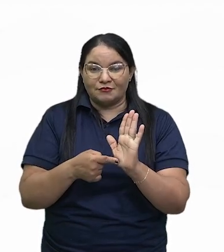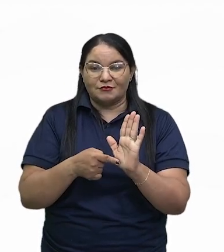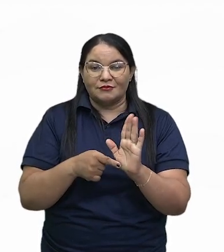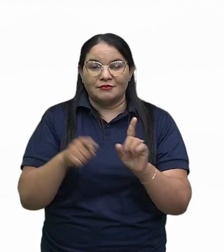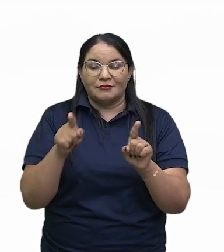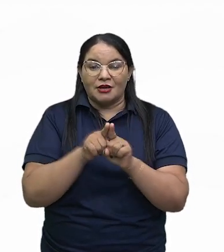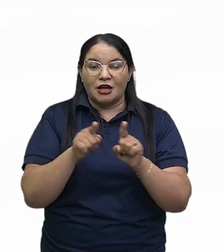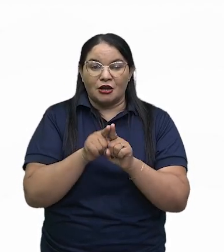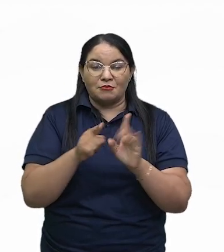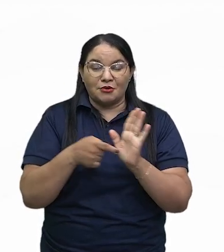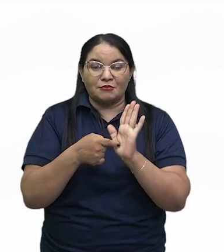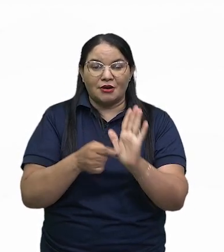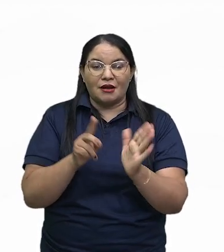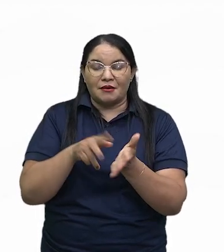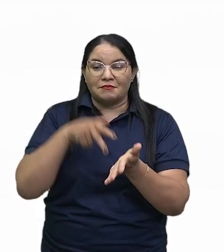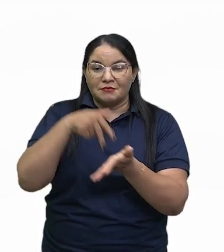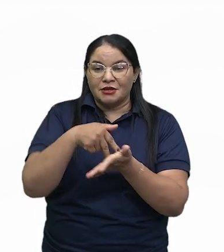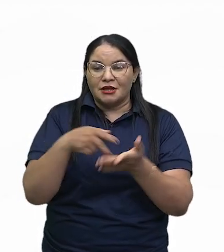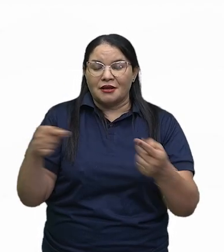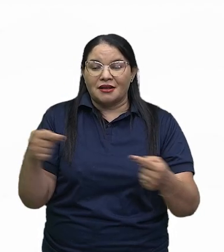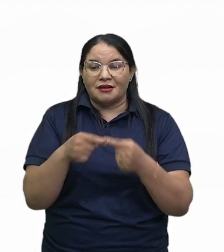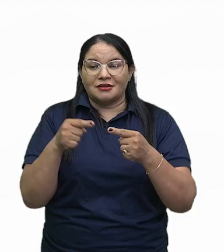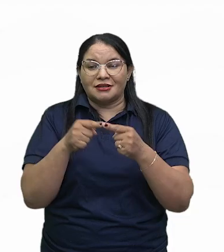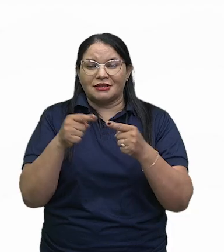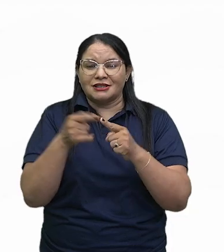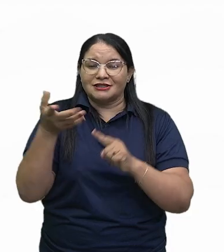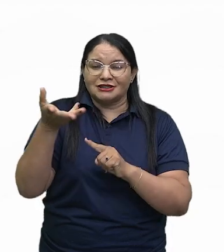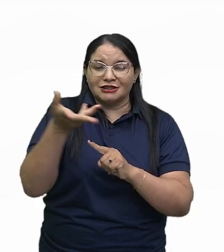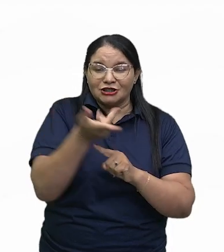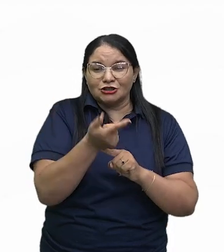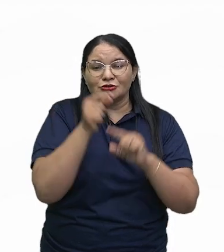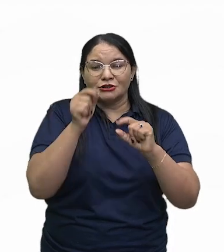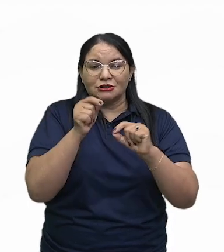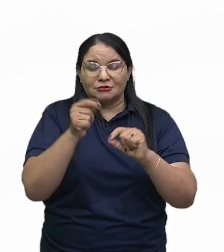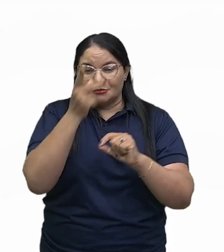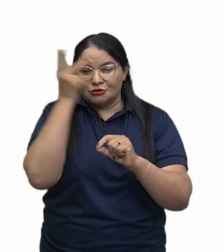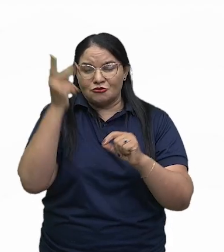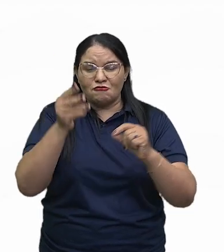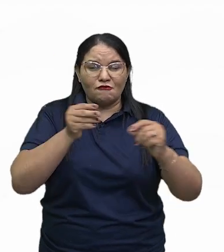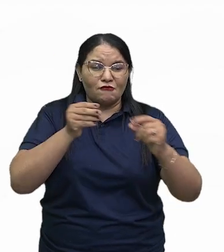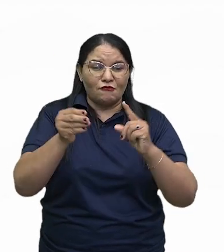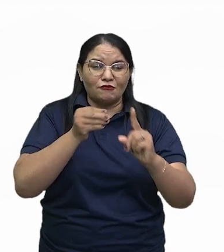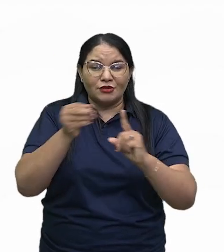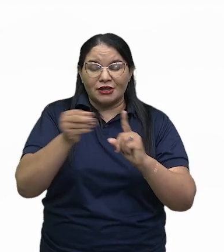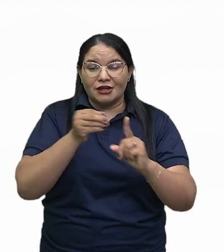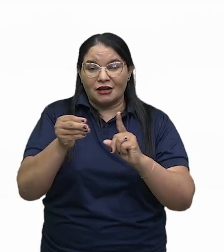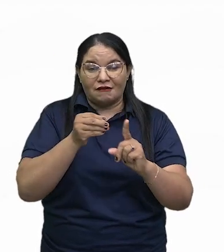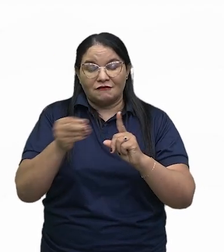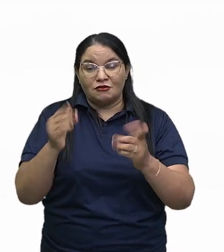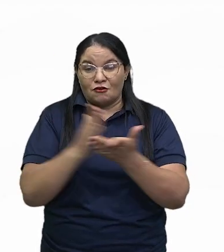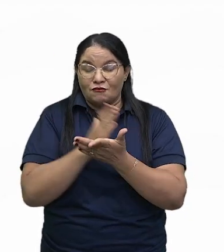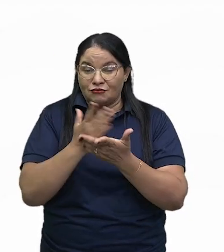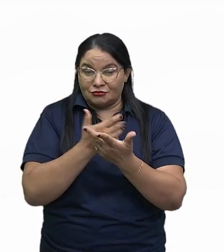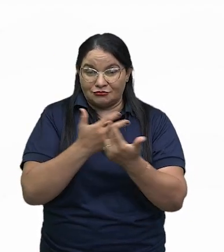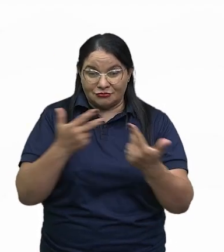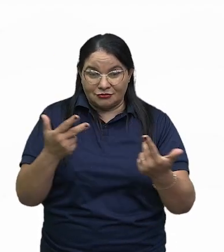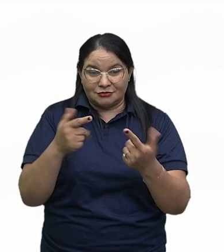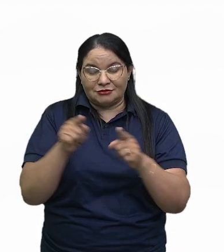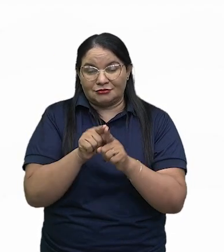imagem. O palhaço voltado à pesquisa artística, que explora vulnerabilidades humanas e